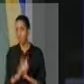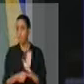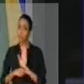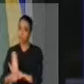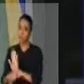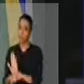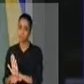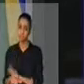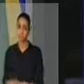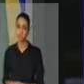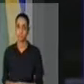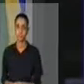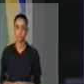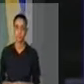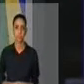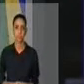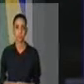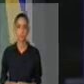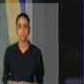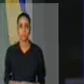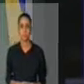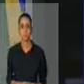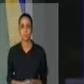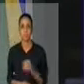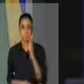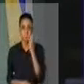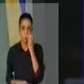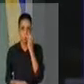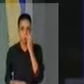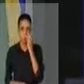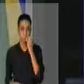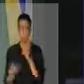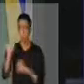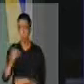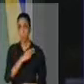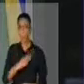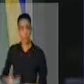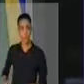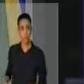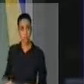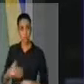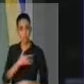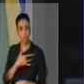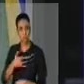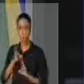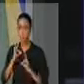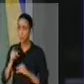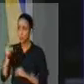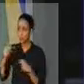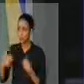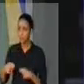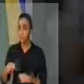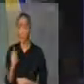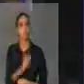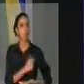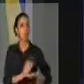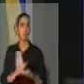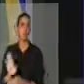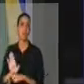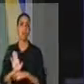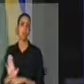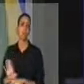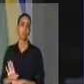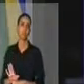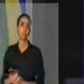E aquilo que o ministro Ricardo Barros precisar, com certeza essa casa vai ajudar. Nós, deputados, temos o dever e